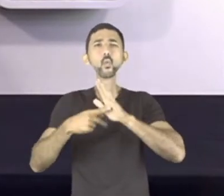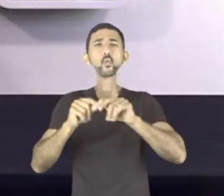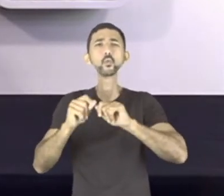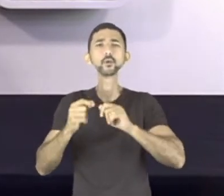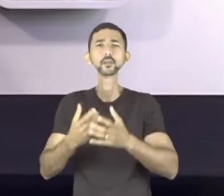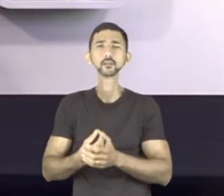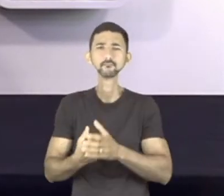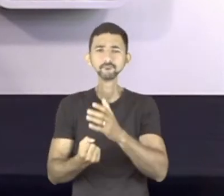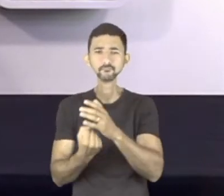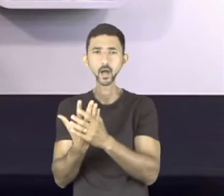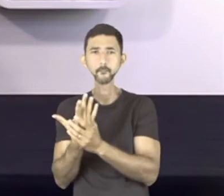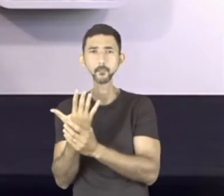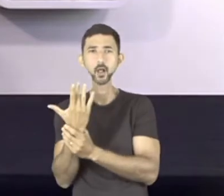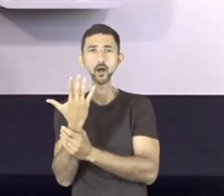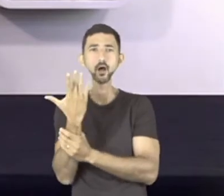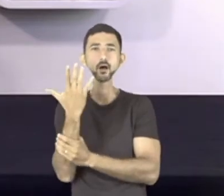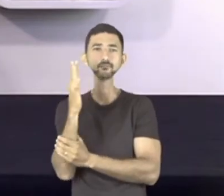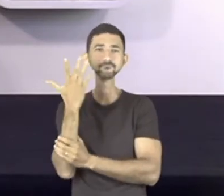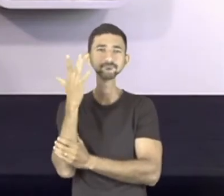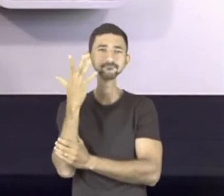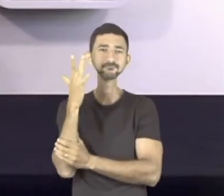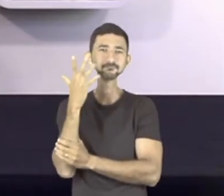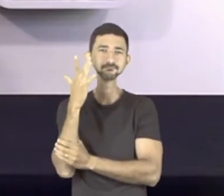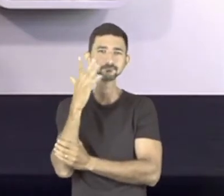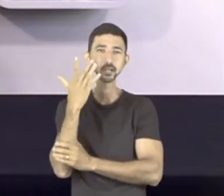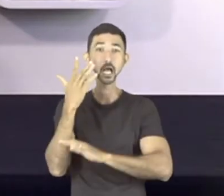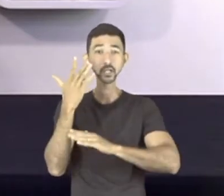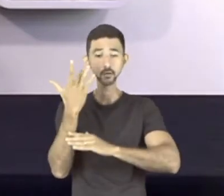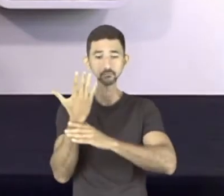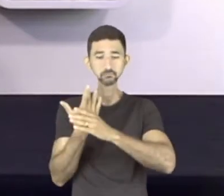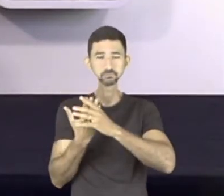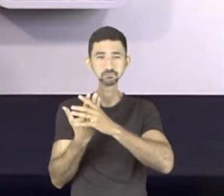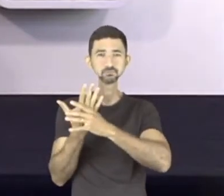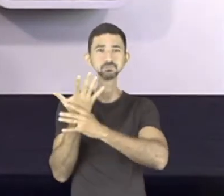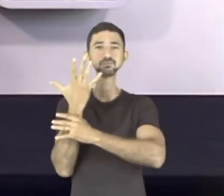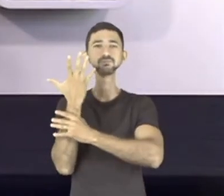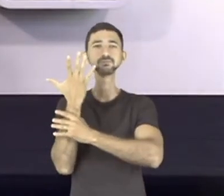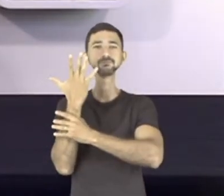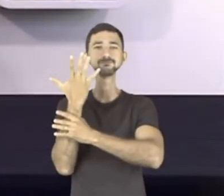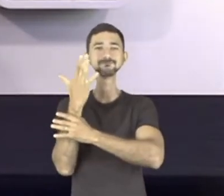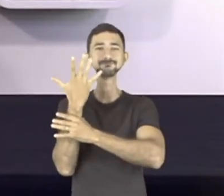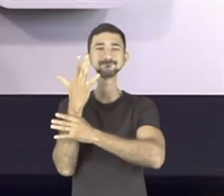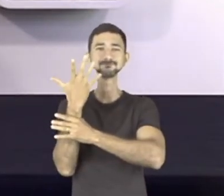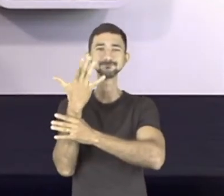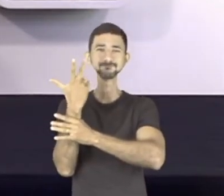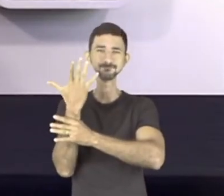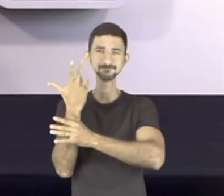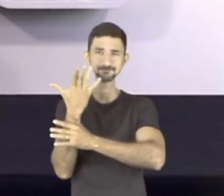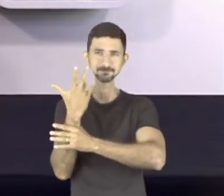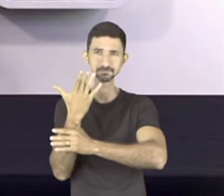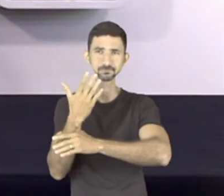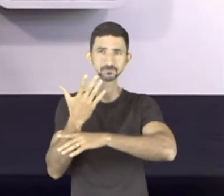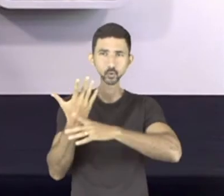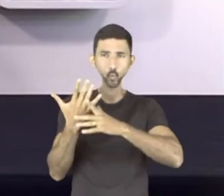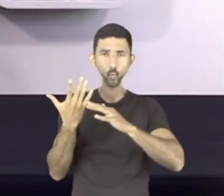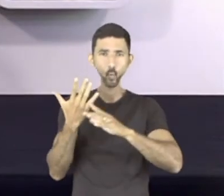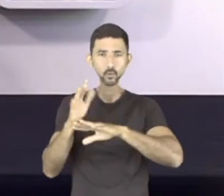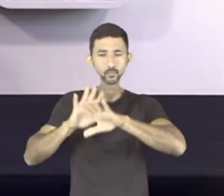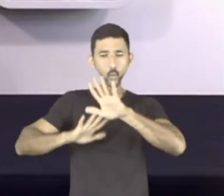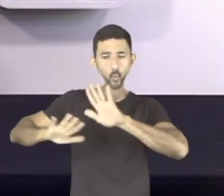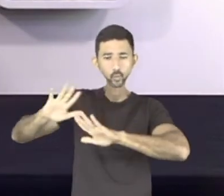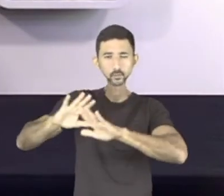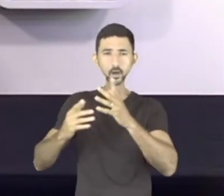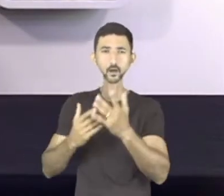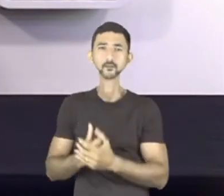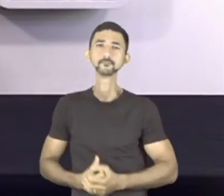significa planta, ou seja, a planta que já cresceu um pouquinho, que já está ali pronta para ser